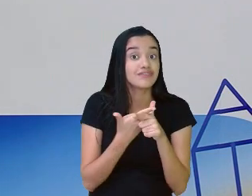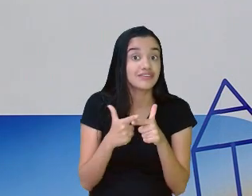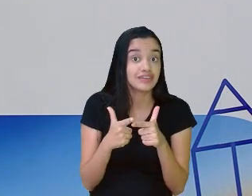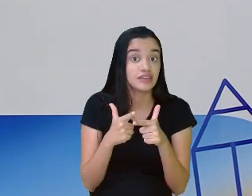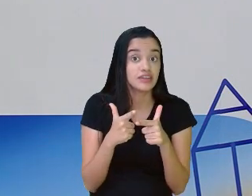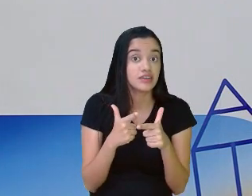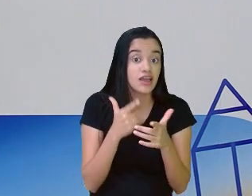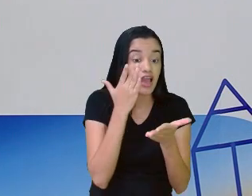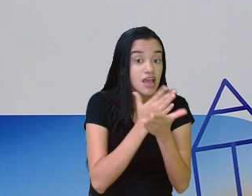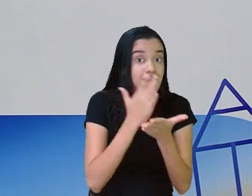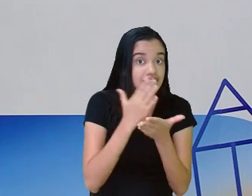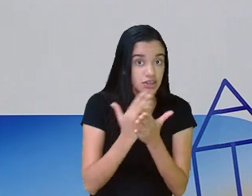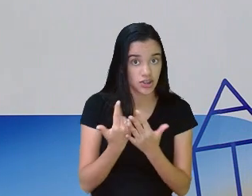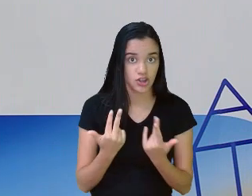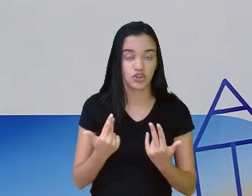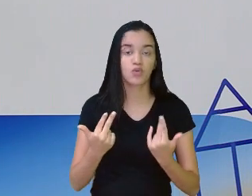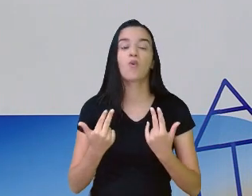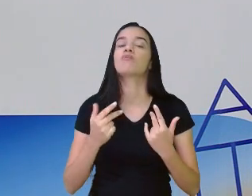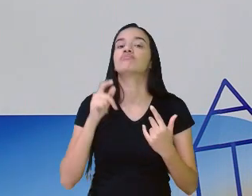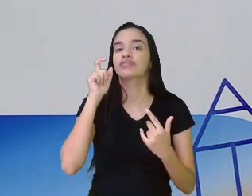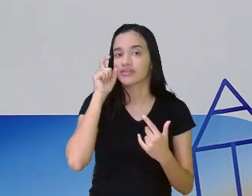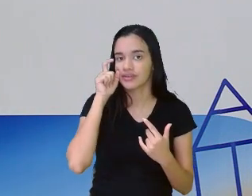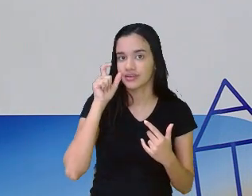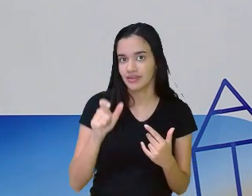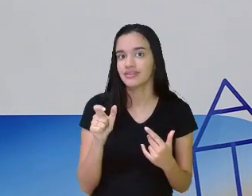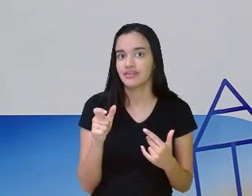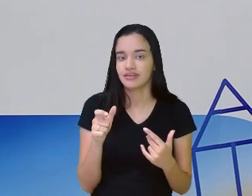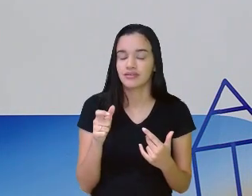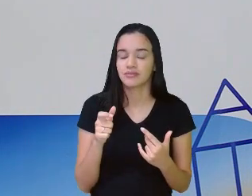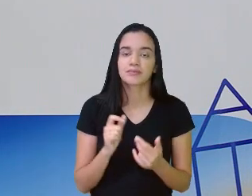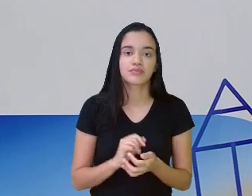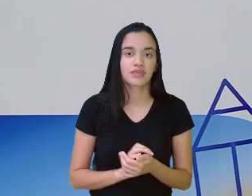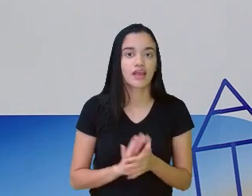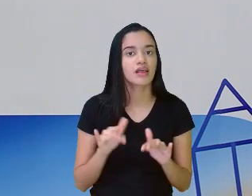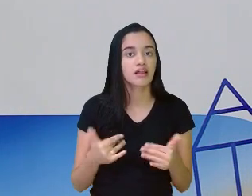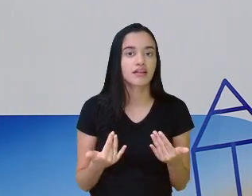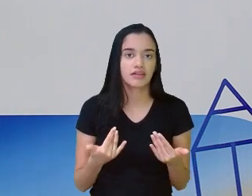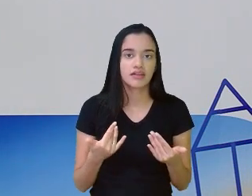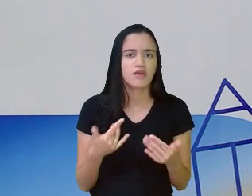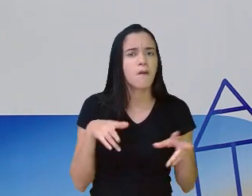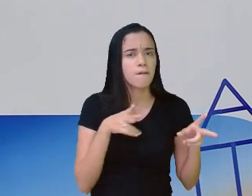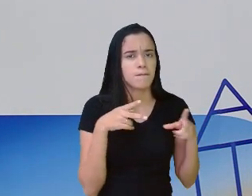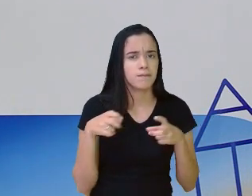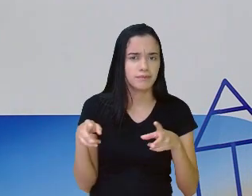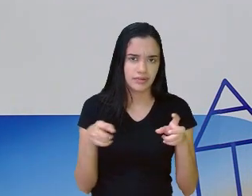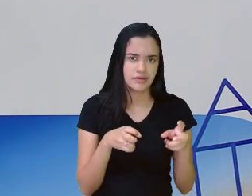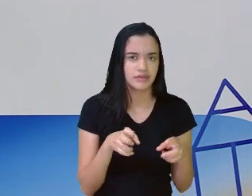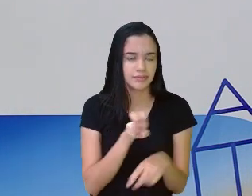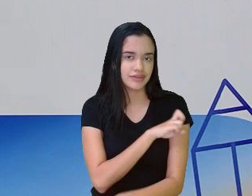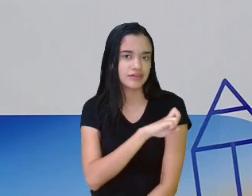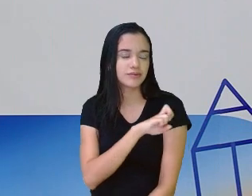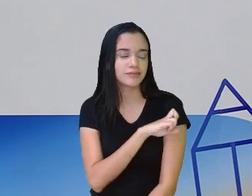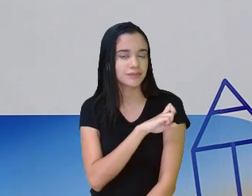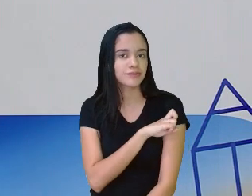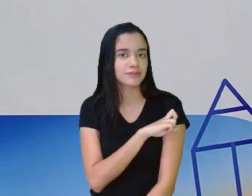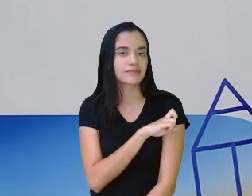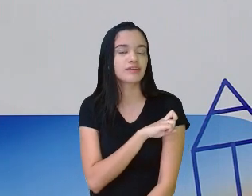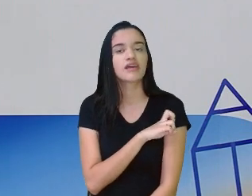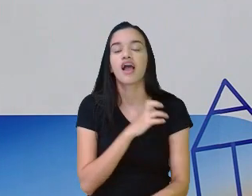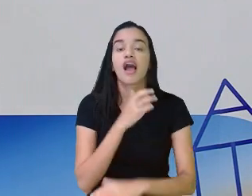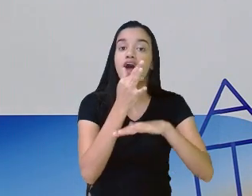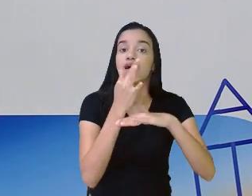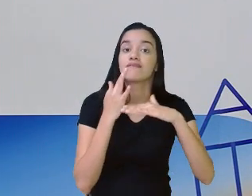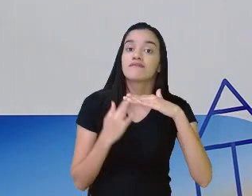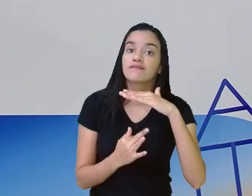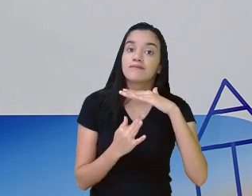em partes iguais, né? É interessante que seja feita assim. Então, percebe, quinto ano, quanto a